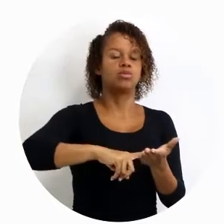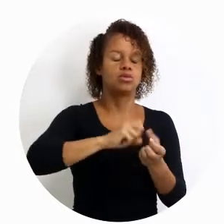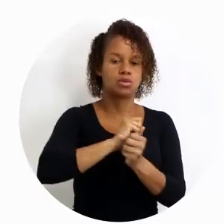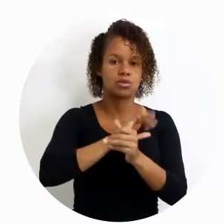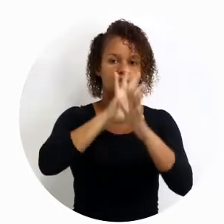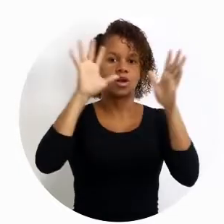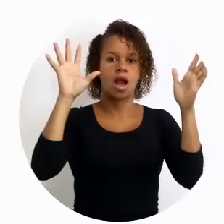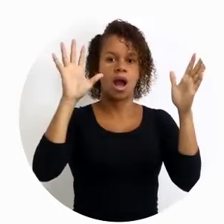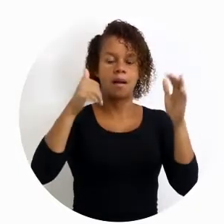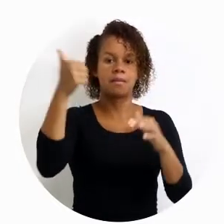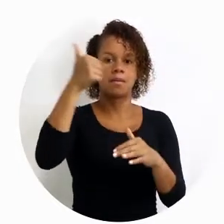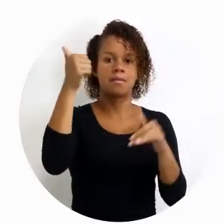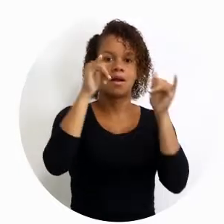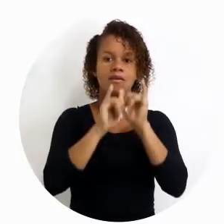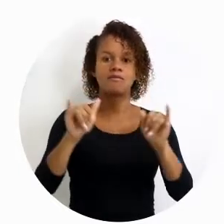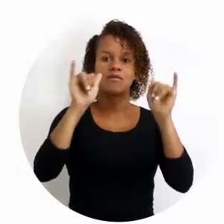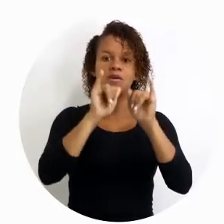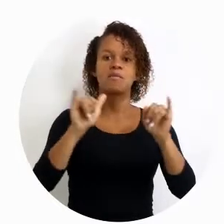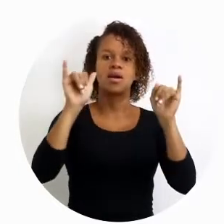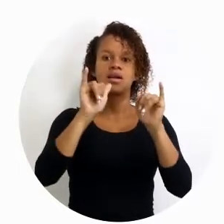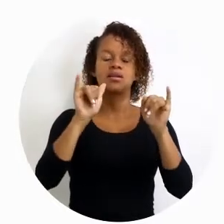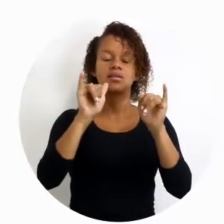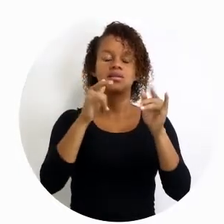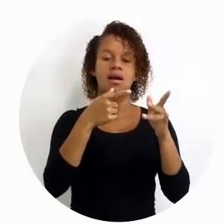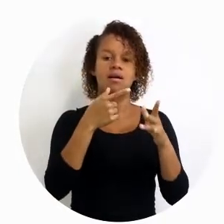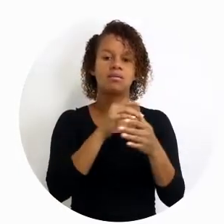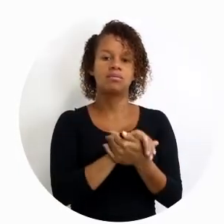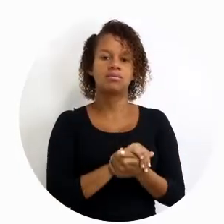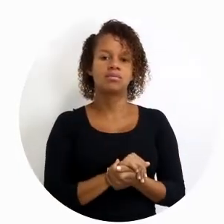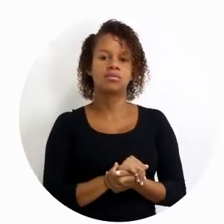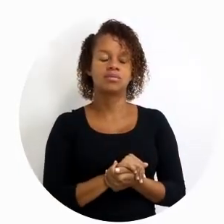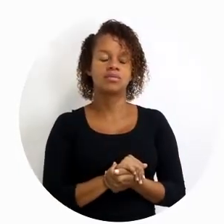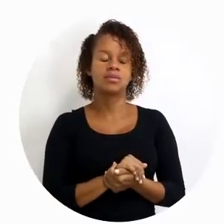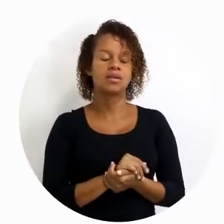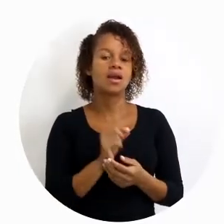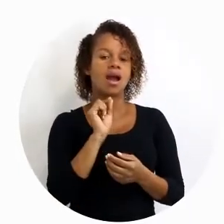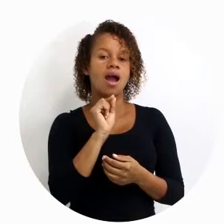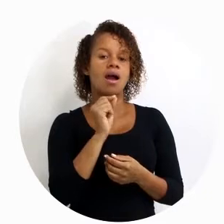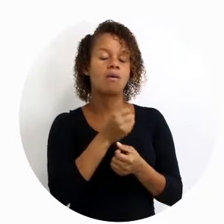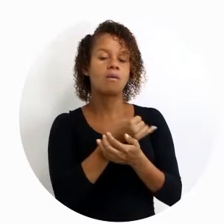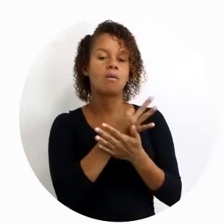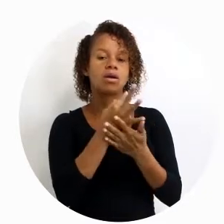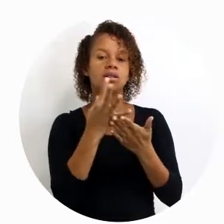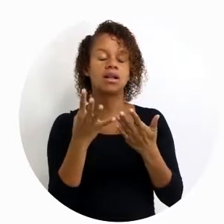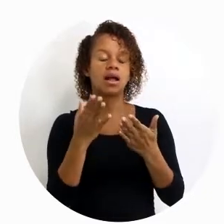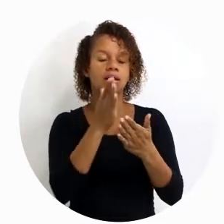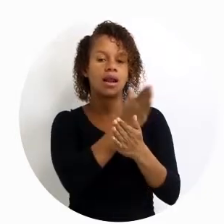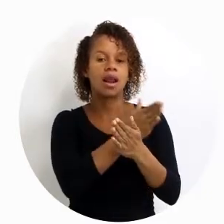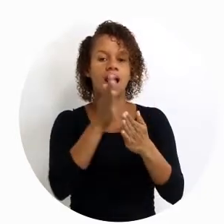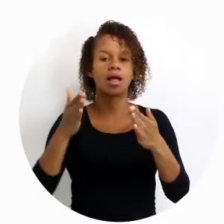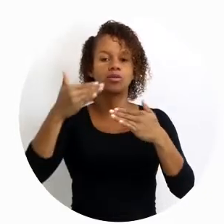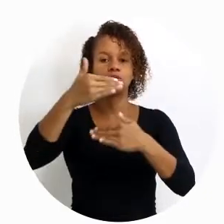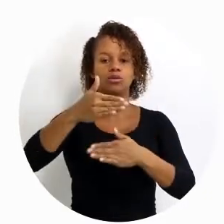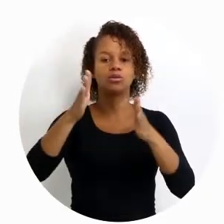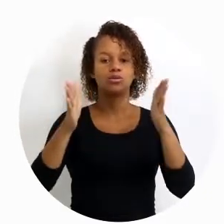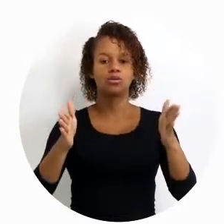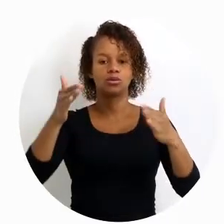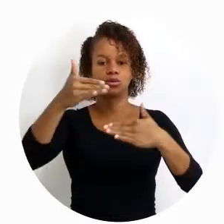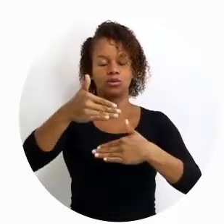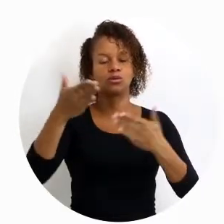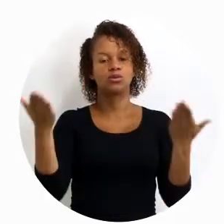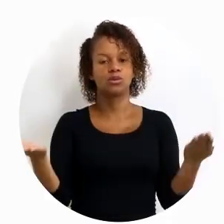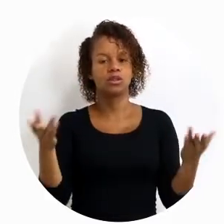ela, a primeira informação que o software nos informa é a quantidade de lados